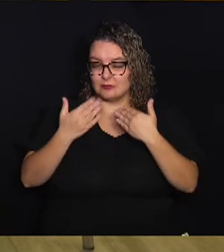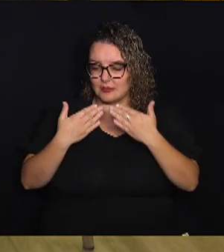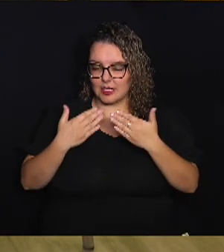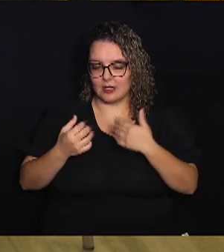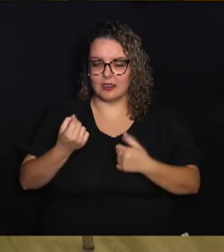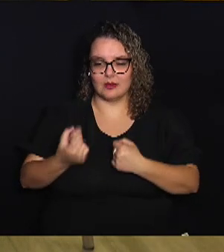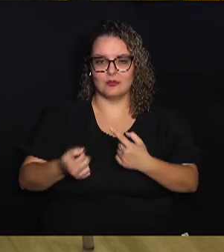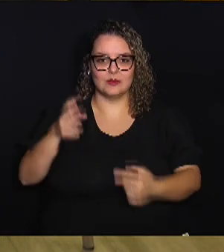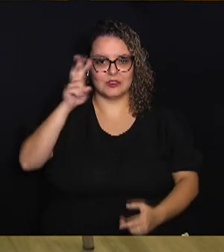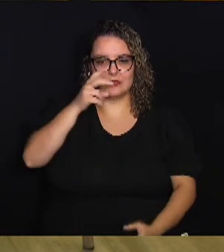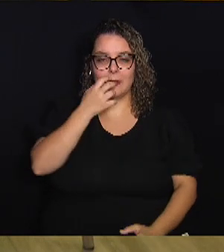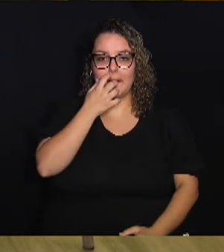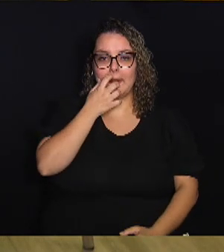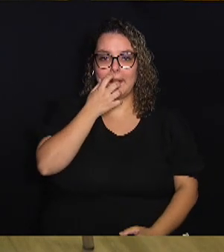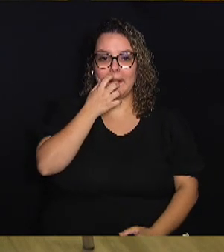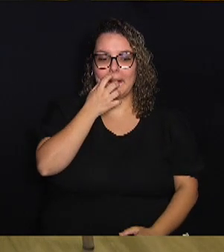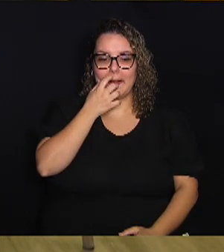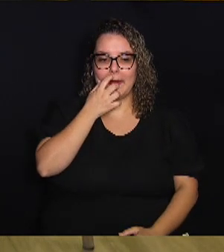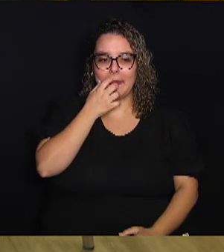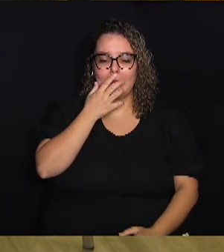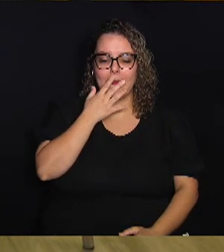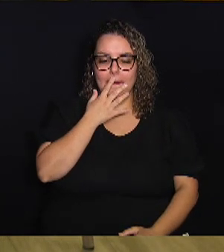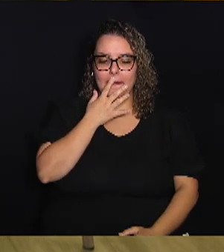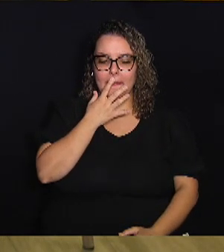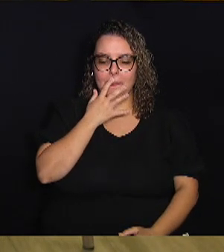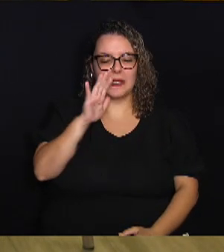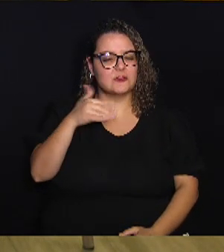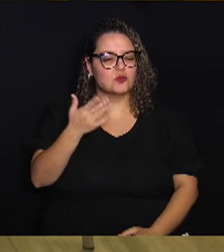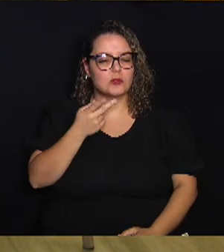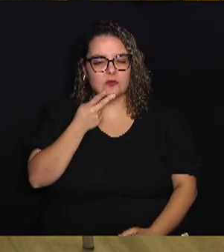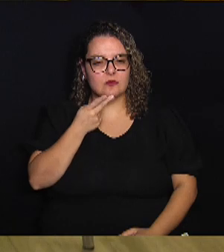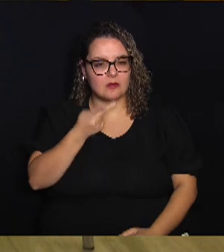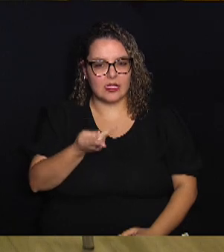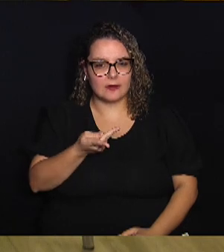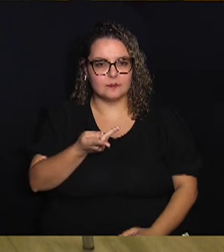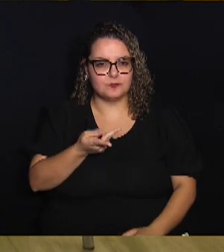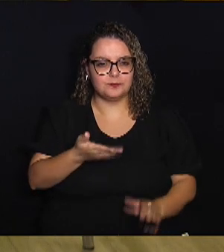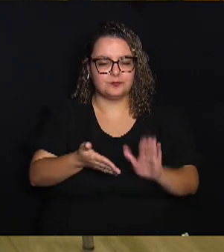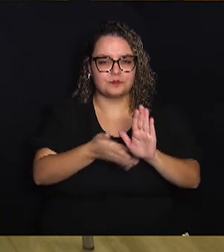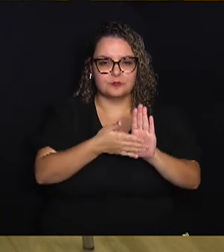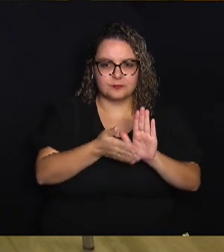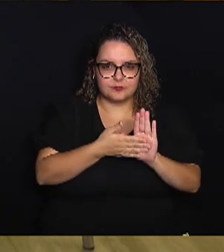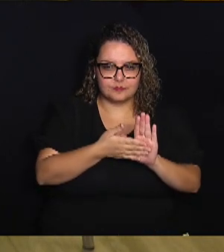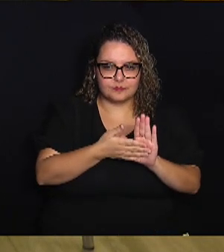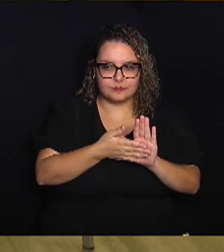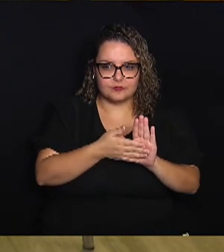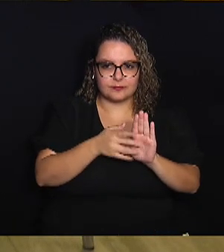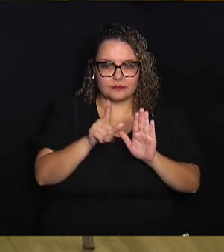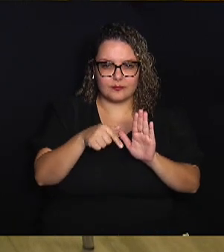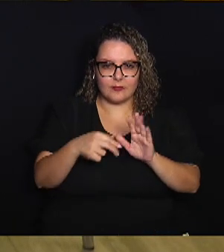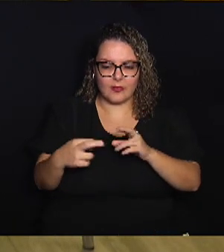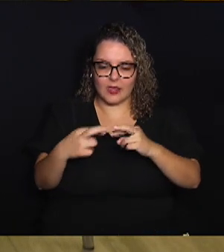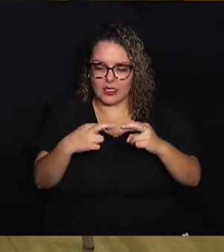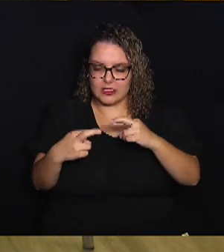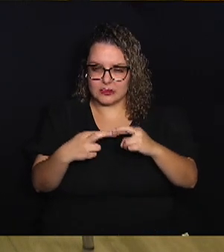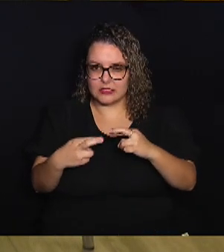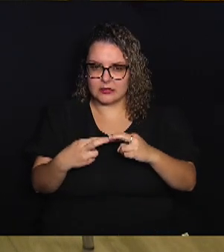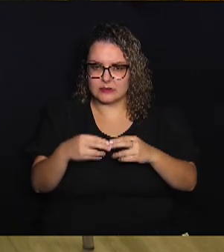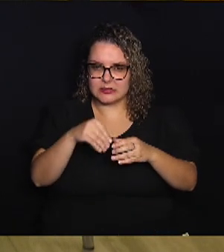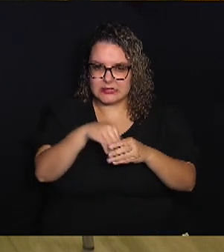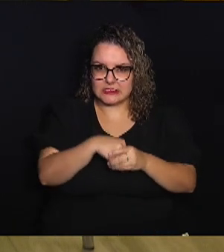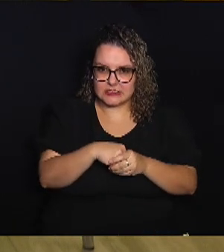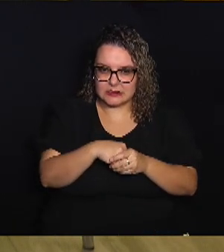algumas histórias de algumas delas. Mas quando a gente fala, esse propósito, ele é levado em